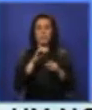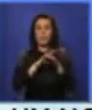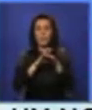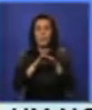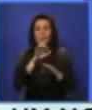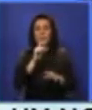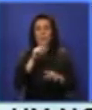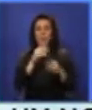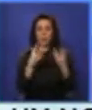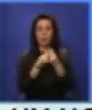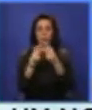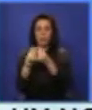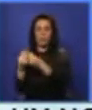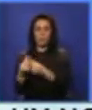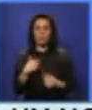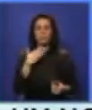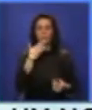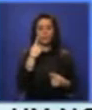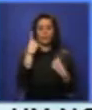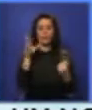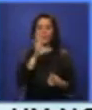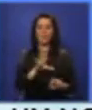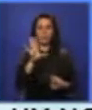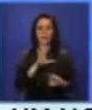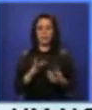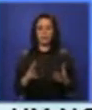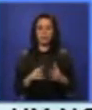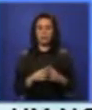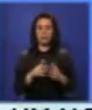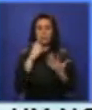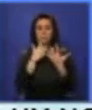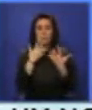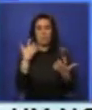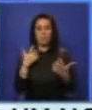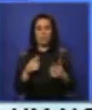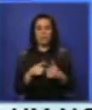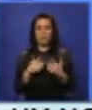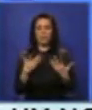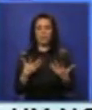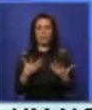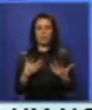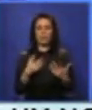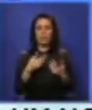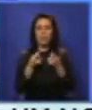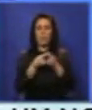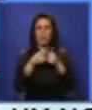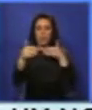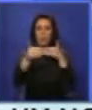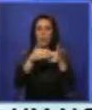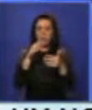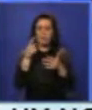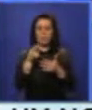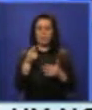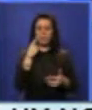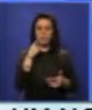que são juntas, eu pedia para vermos com mais nitidez, ou seja, mais aproximadas as